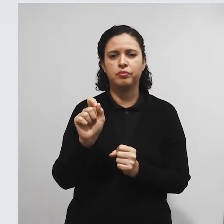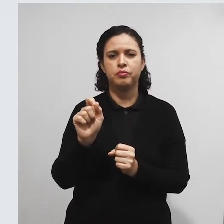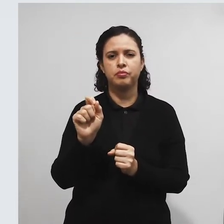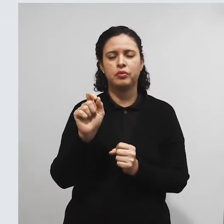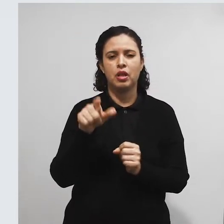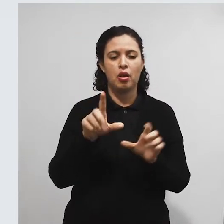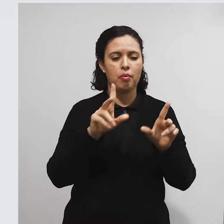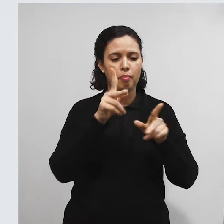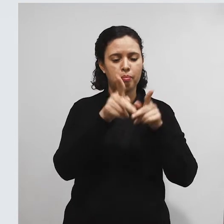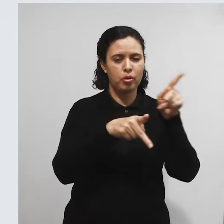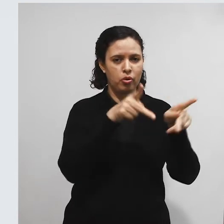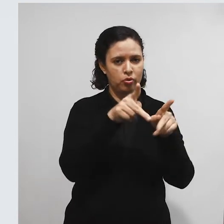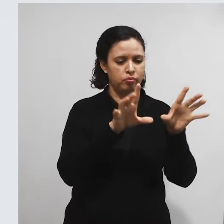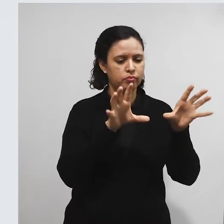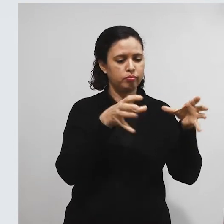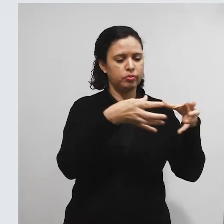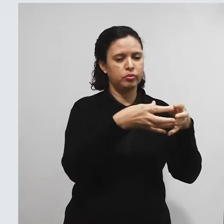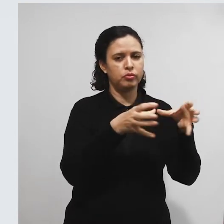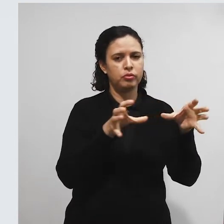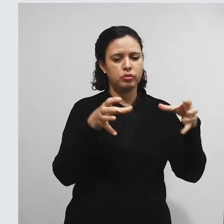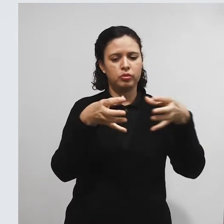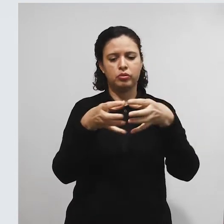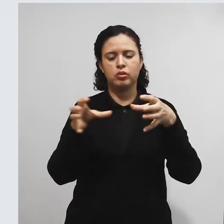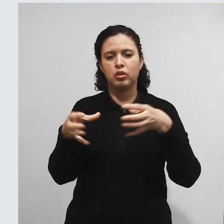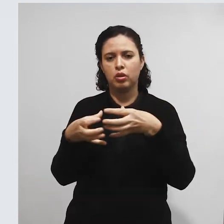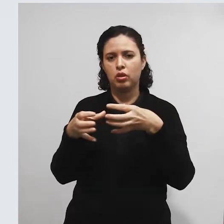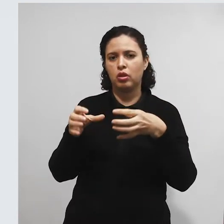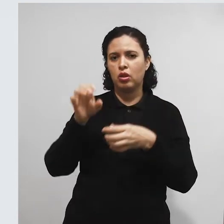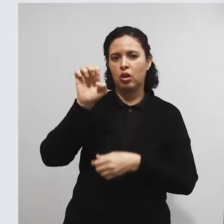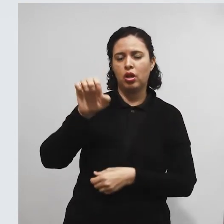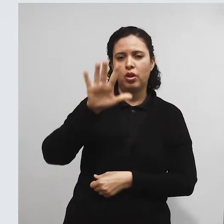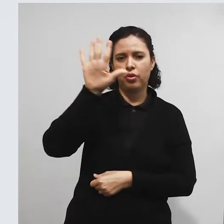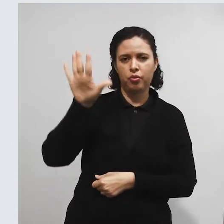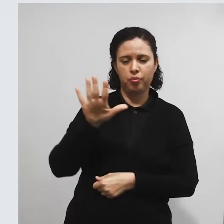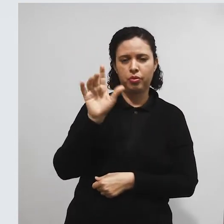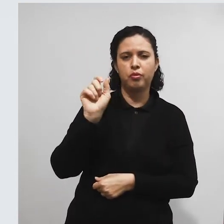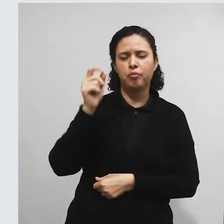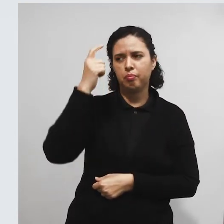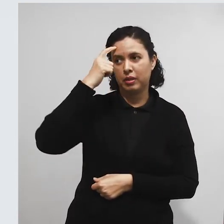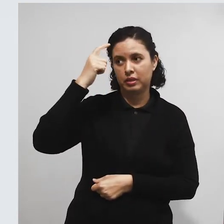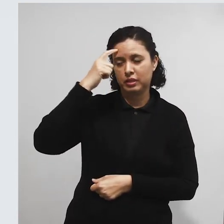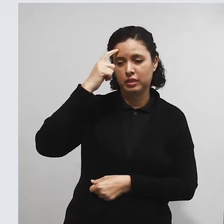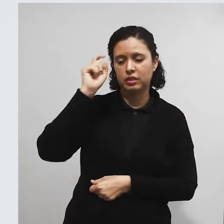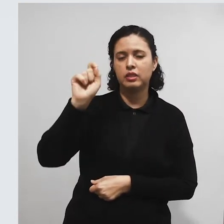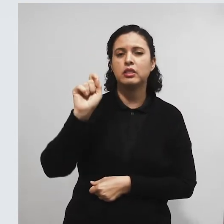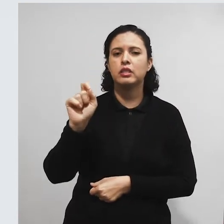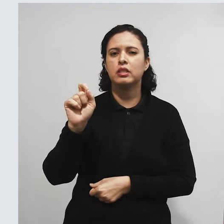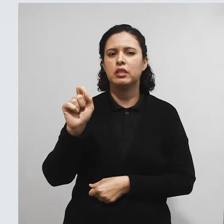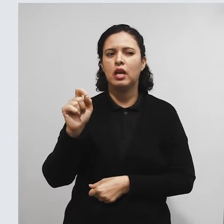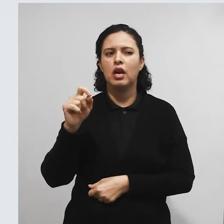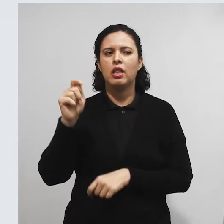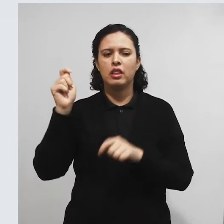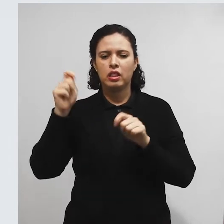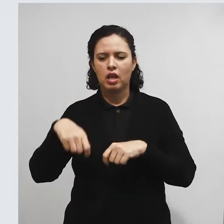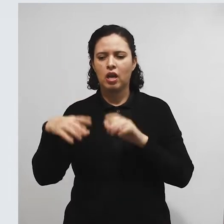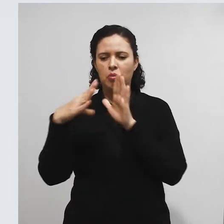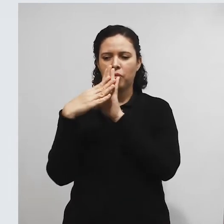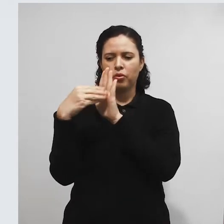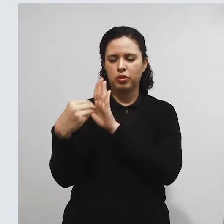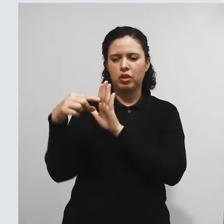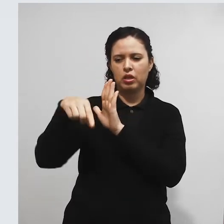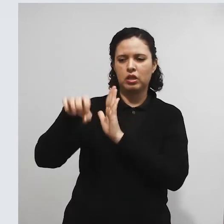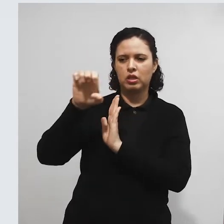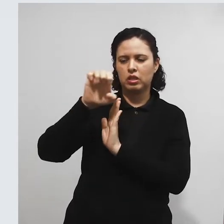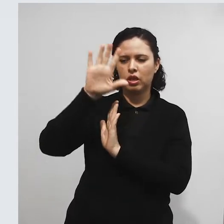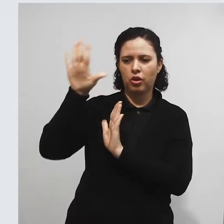de civilização, entre aspas, os europeus imaginavam que podiam levar o modelo